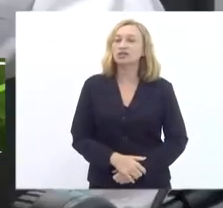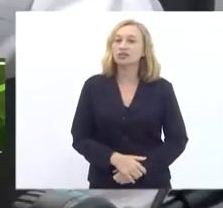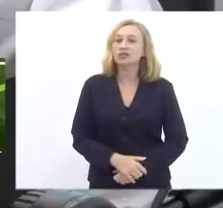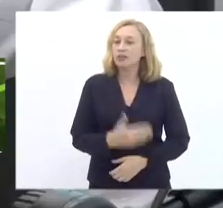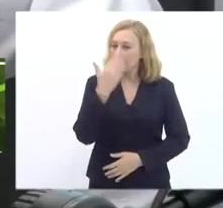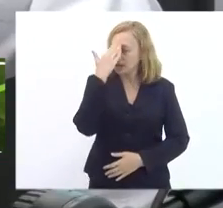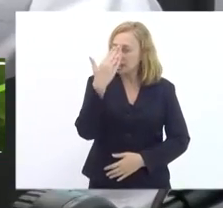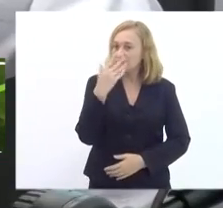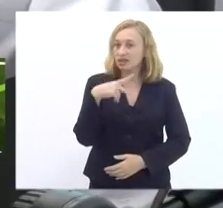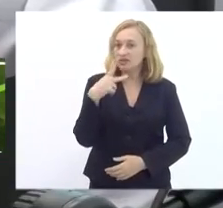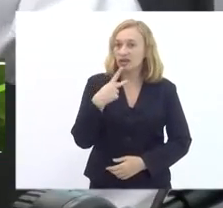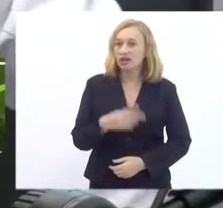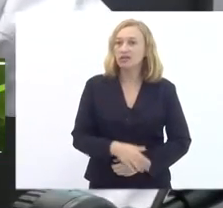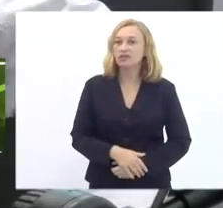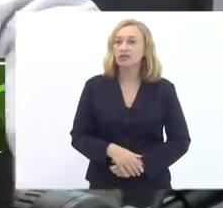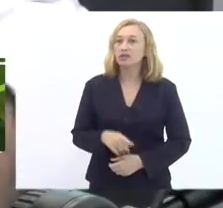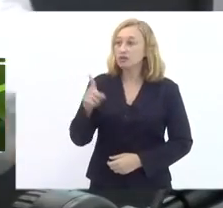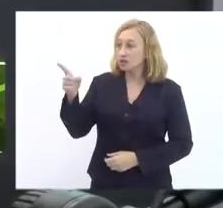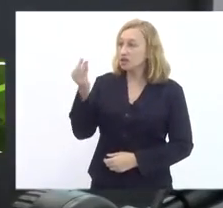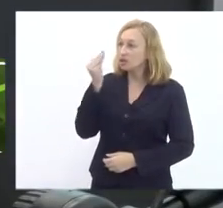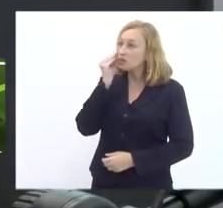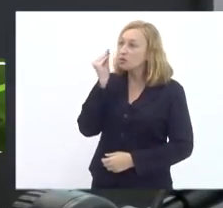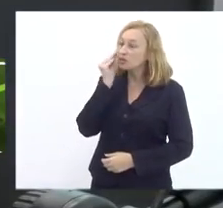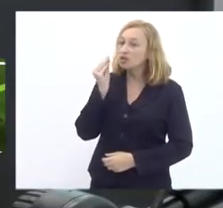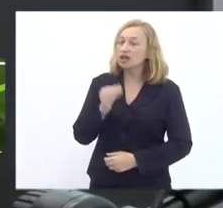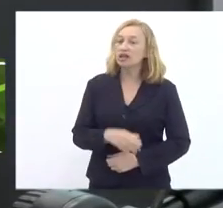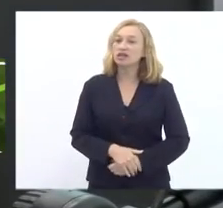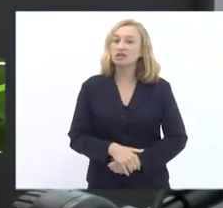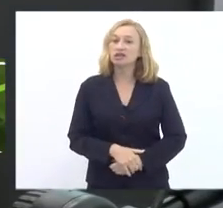dizer que você vai ter a oportunidade